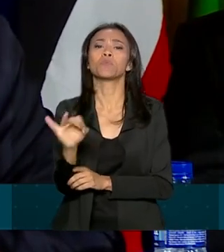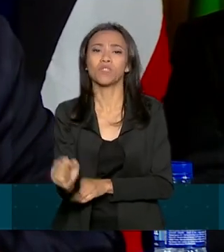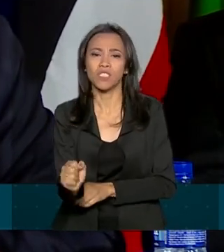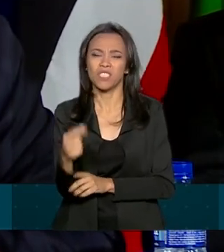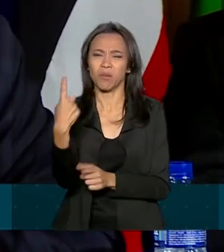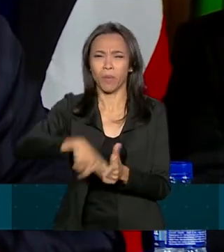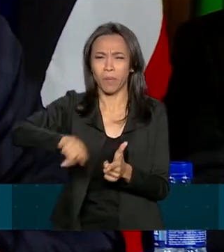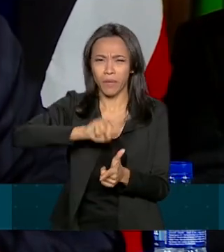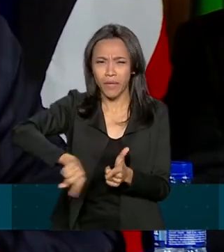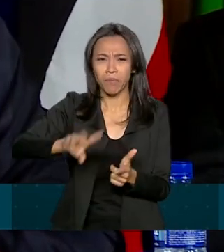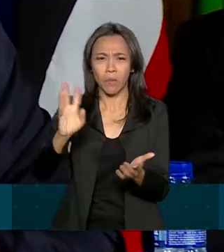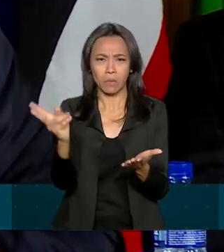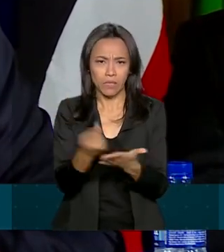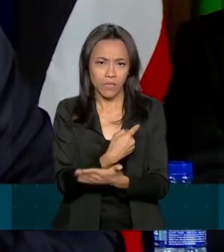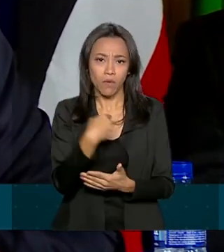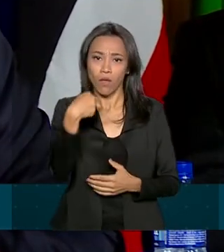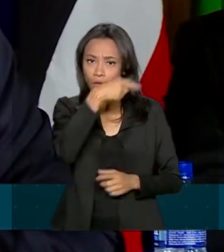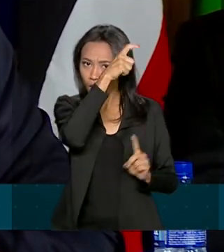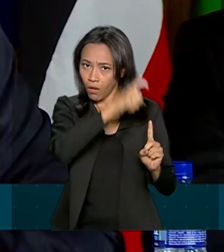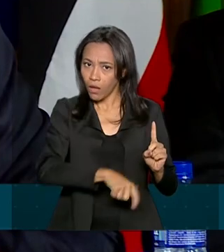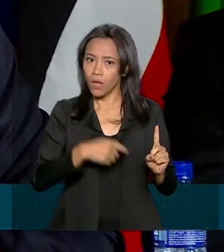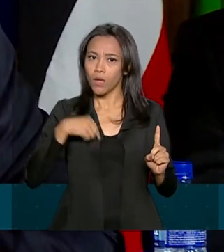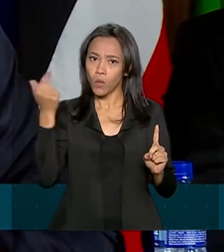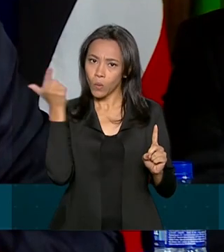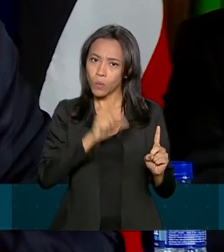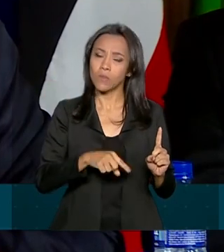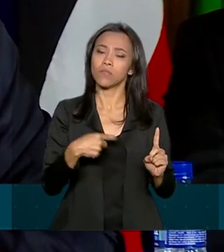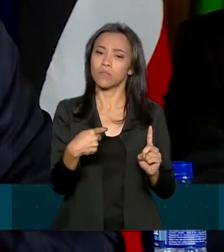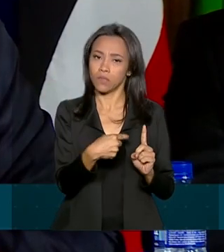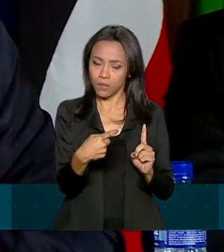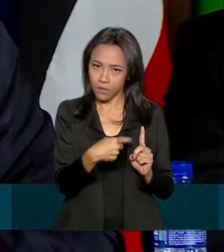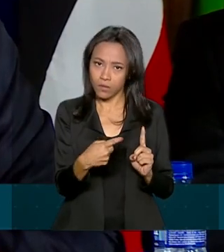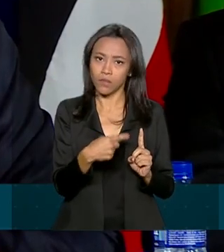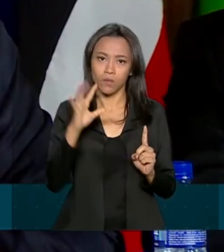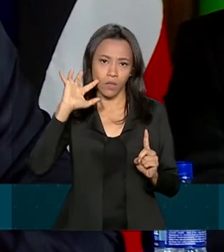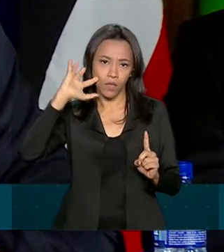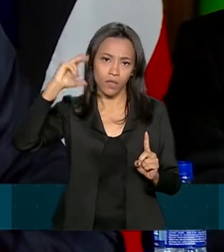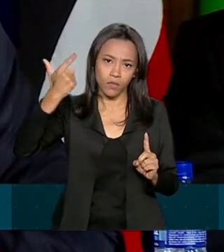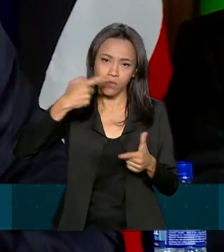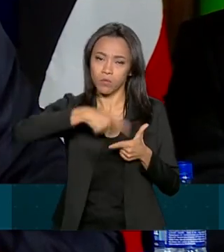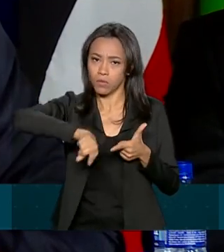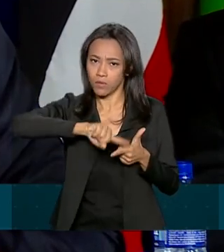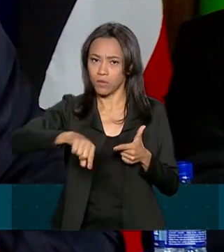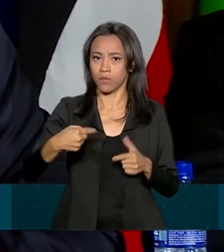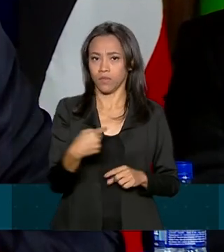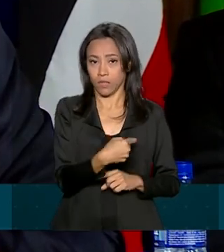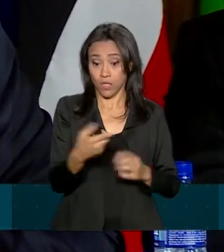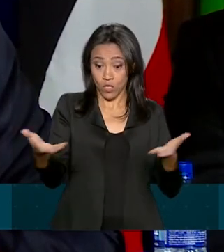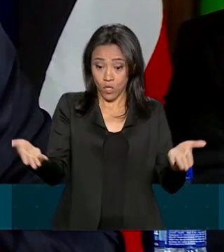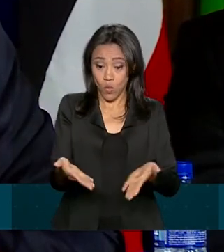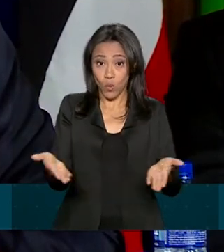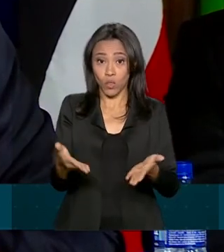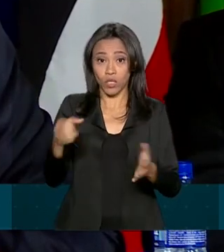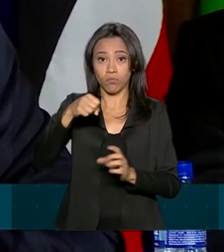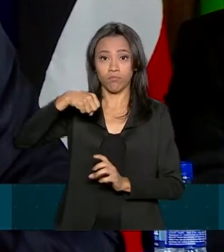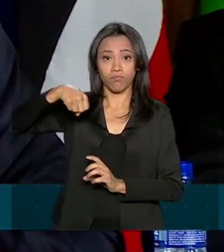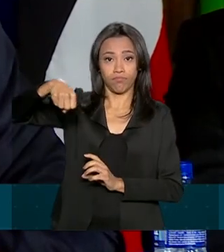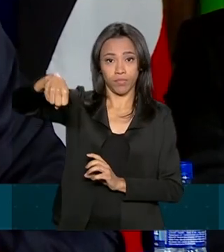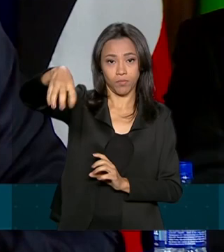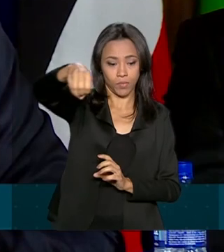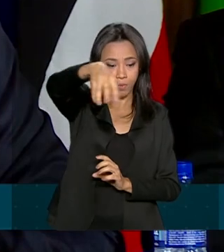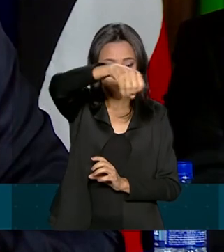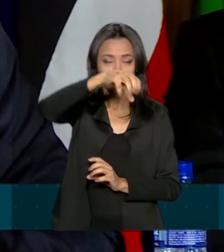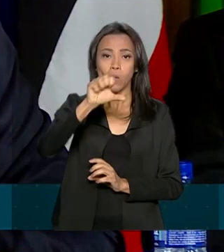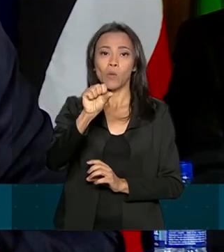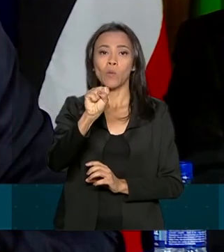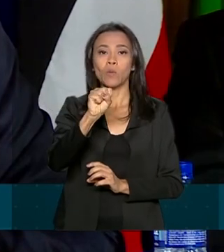utilização, ele conseguiu desjudicializar essa questão e hoje esse satélite está aberto para o uso do